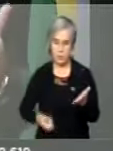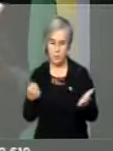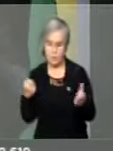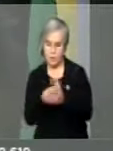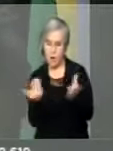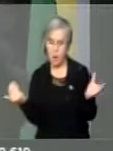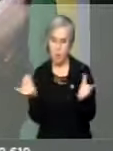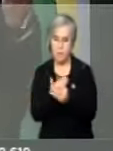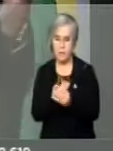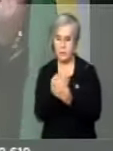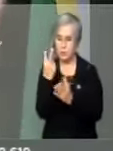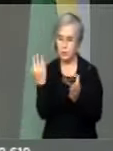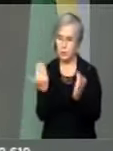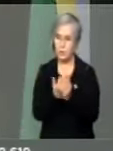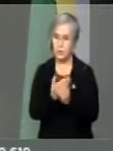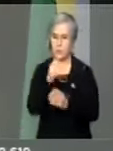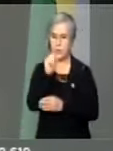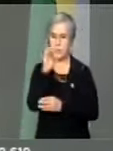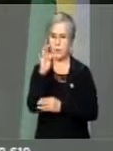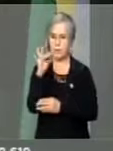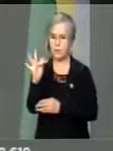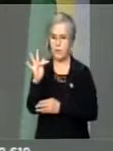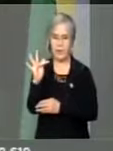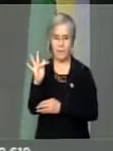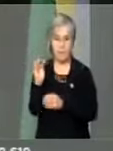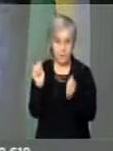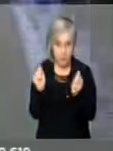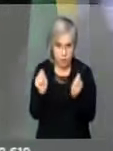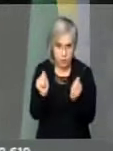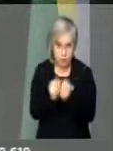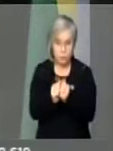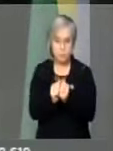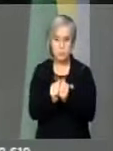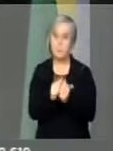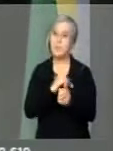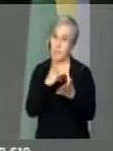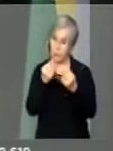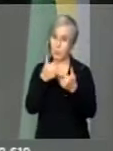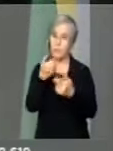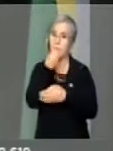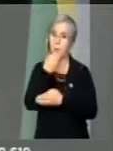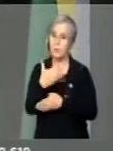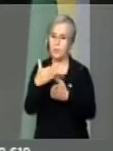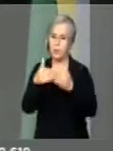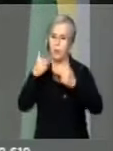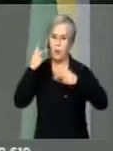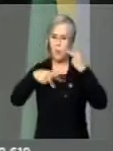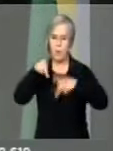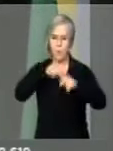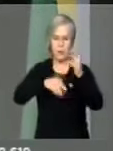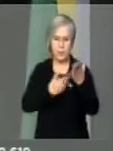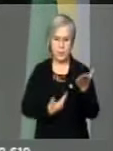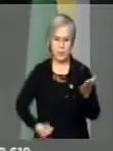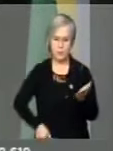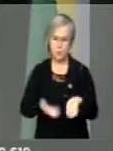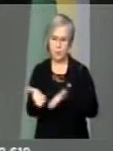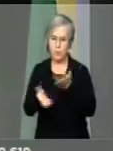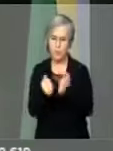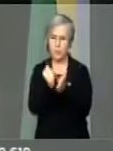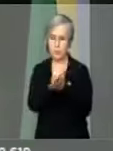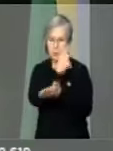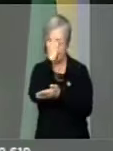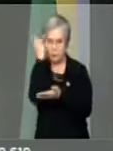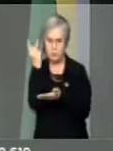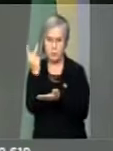uma ação, 2 ações no STF, e entre elas, aliás, muita coisa boa, pedindo políticas públicas para o atendimento